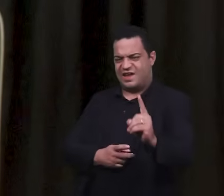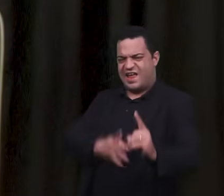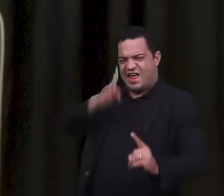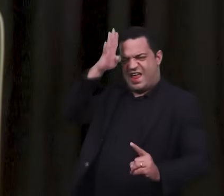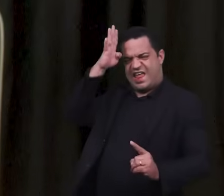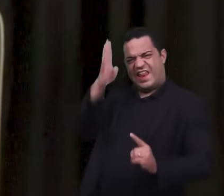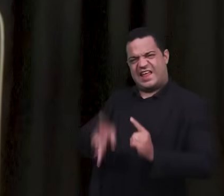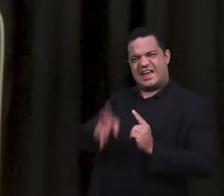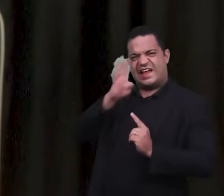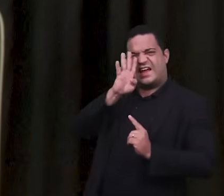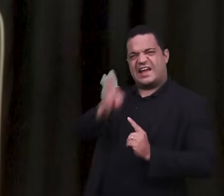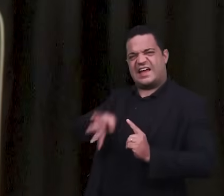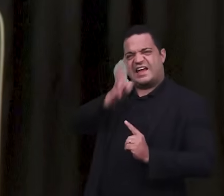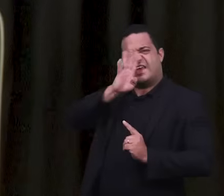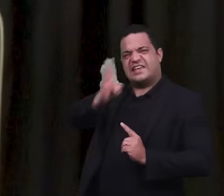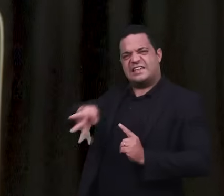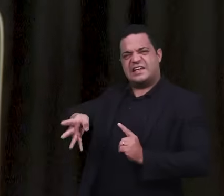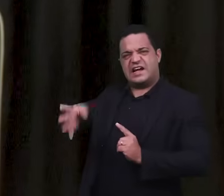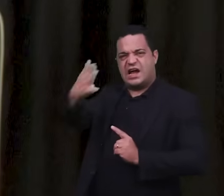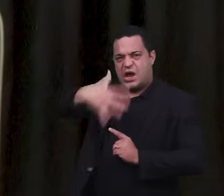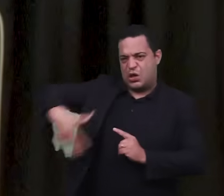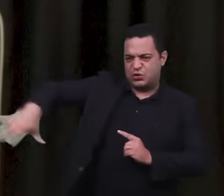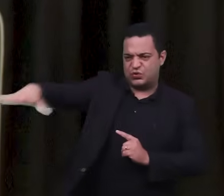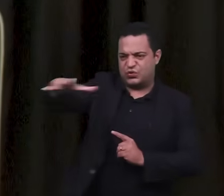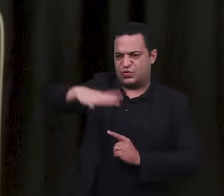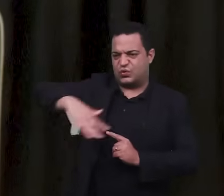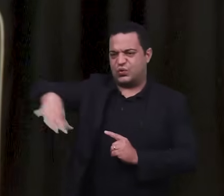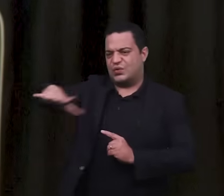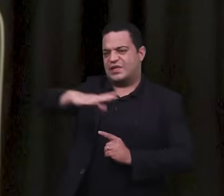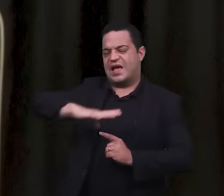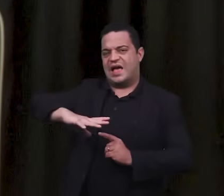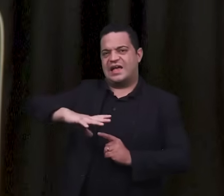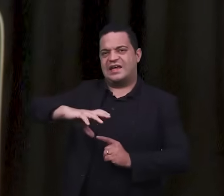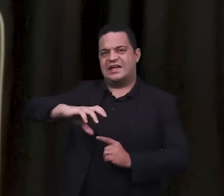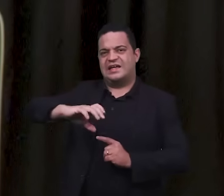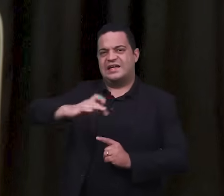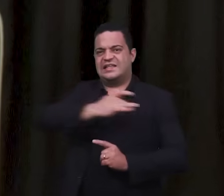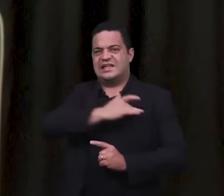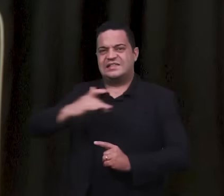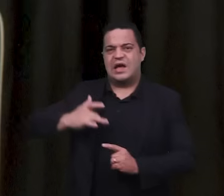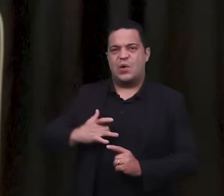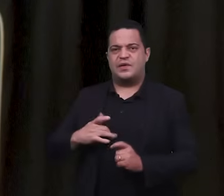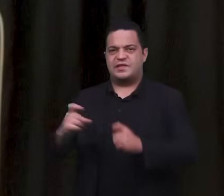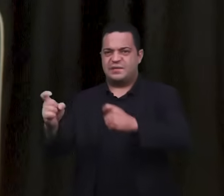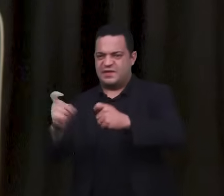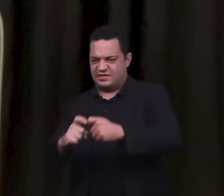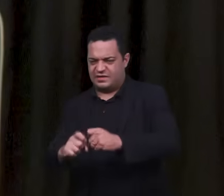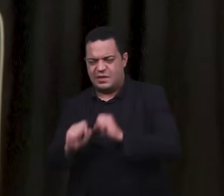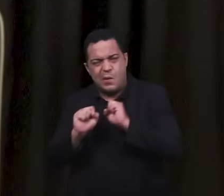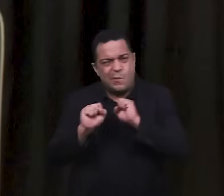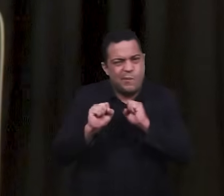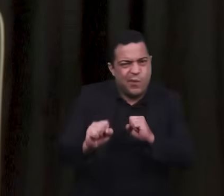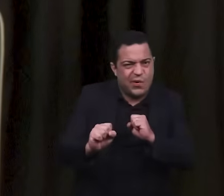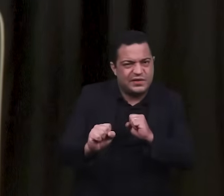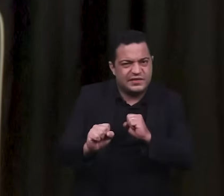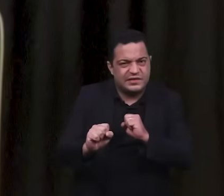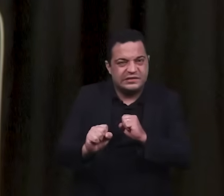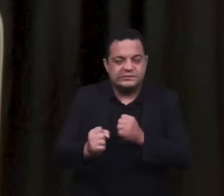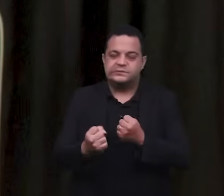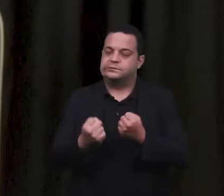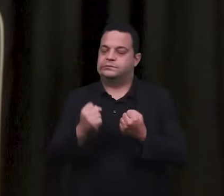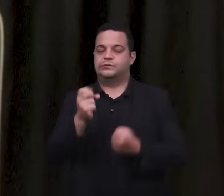ele tem que defender a medicina. E assim outras profissões. E isso é apenas como uma comparação, né? Porque nós, se